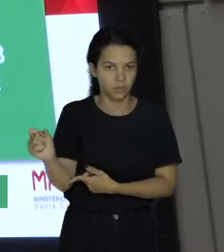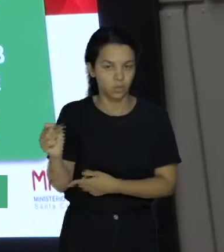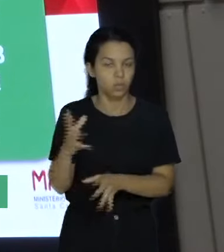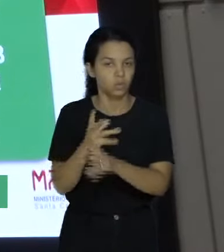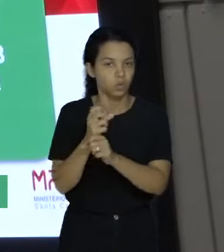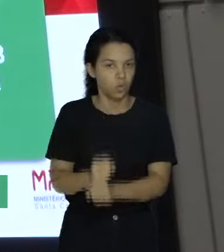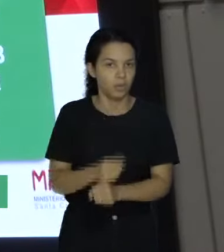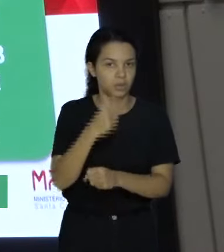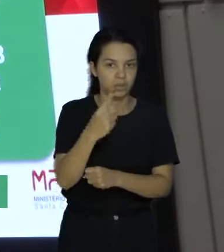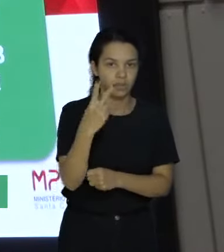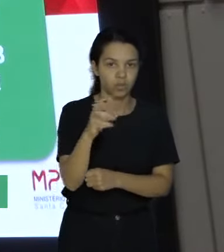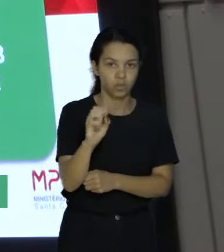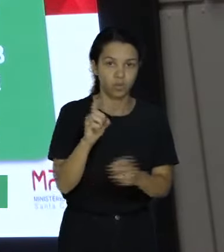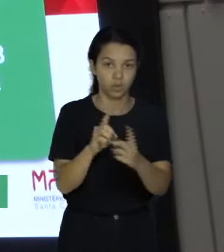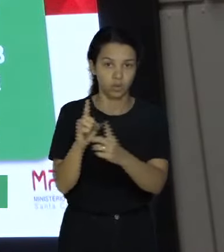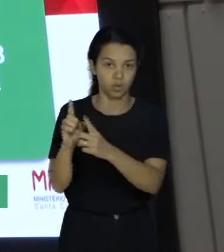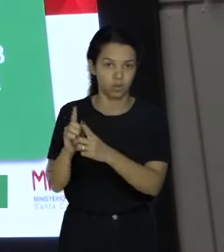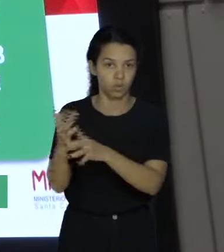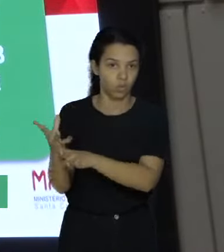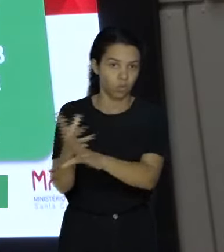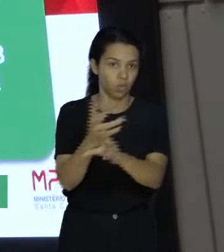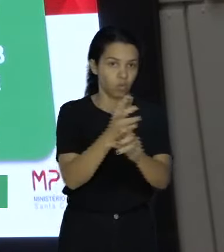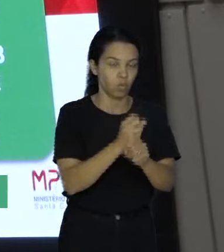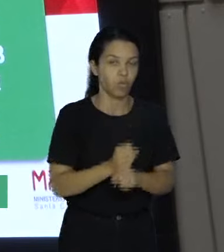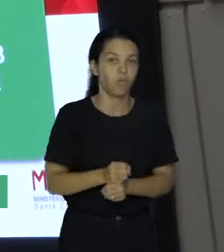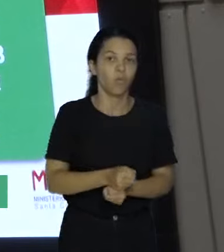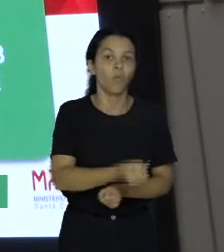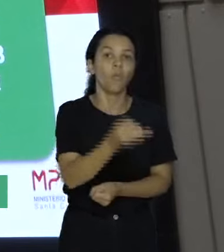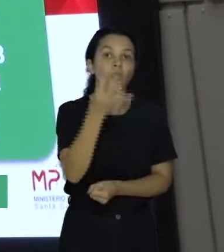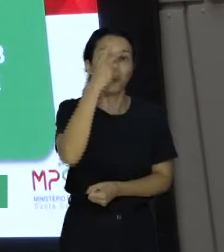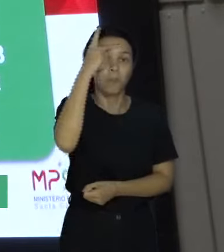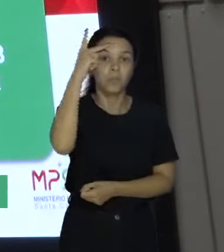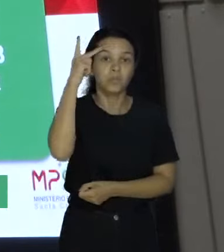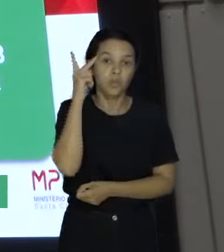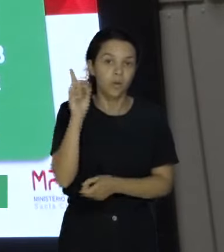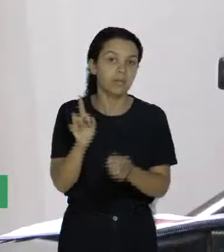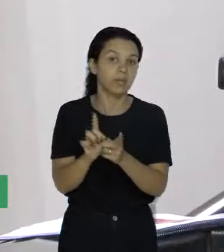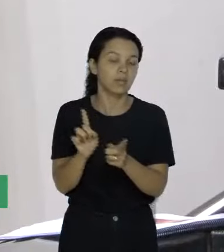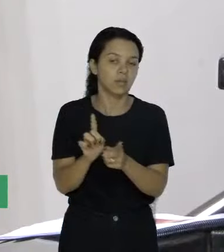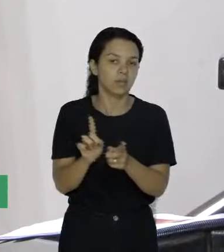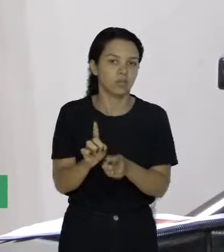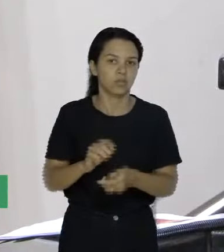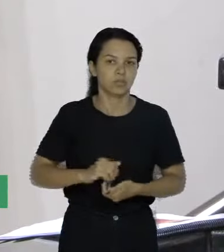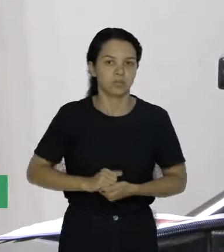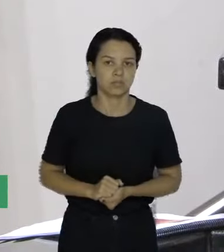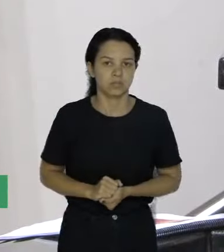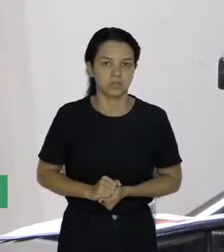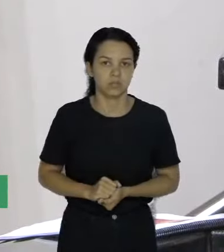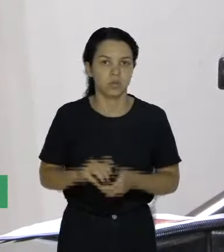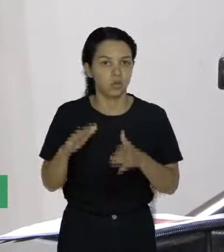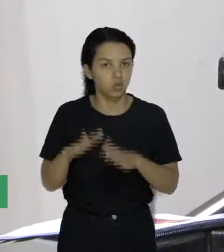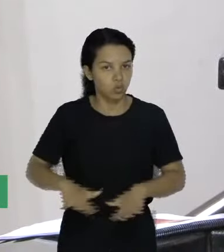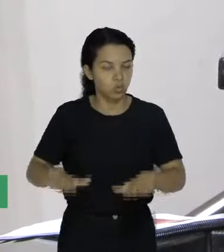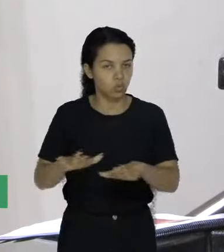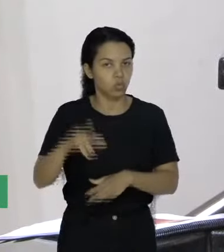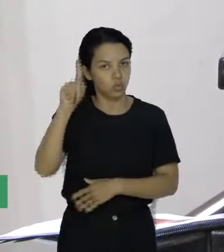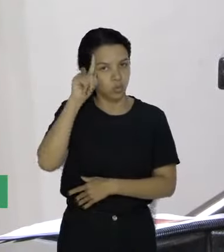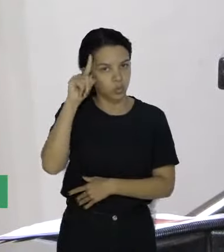atendimentos Vejam o universo de pessoas atendidos atendida atendidos todos os dias